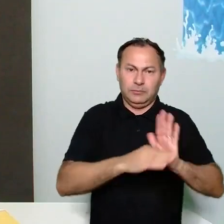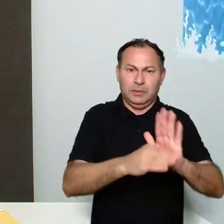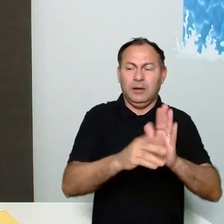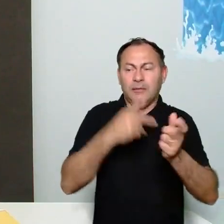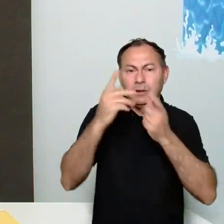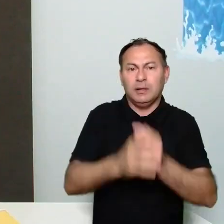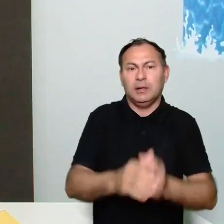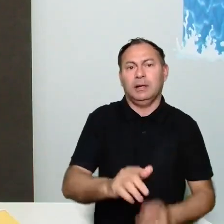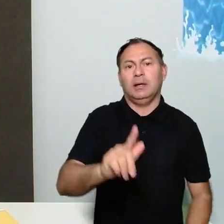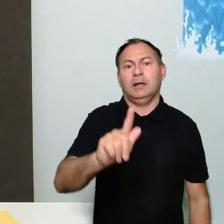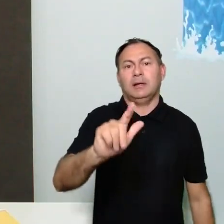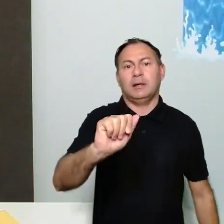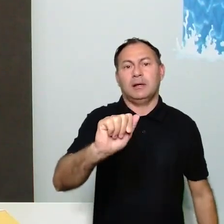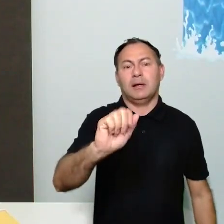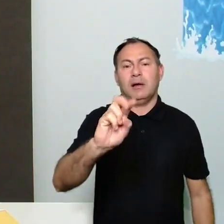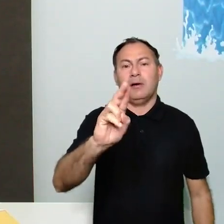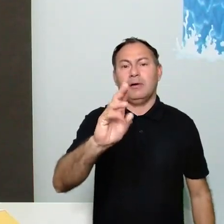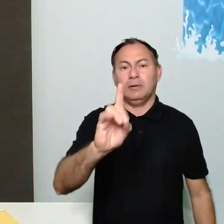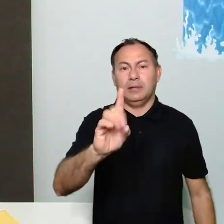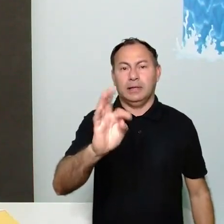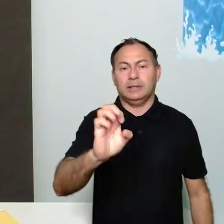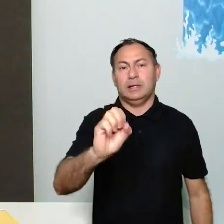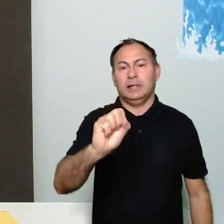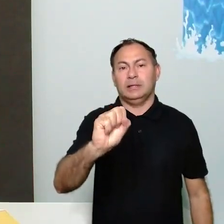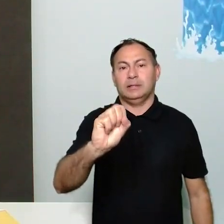Apostólica Gaudet et Exultate.